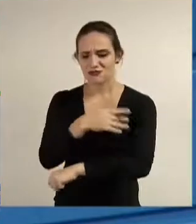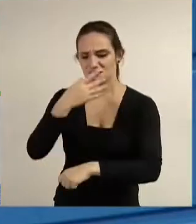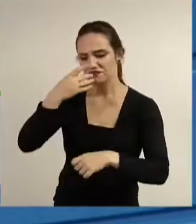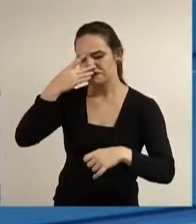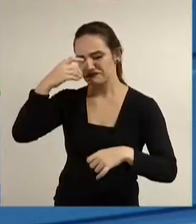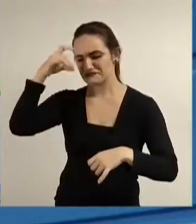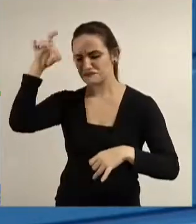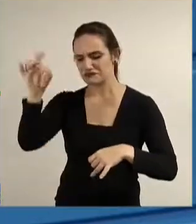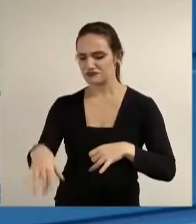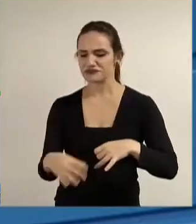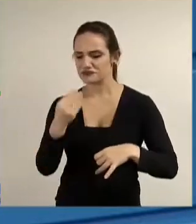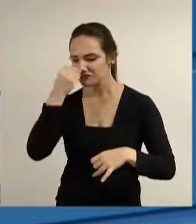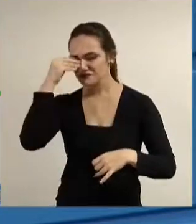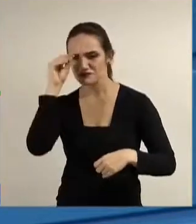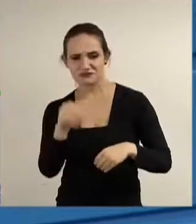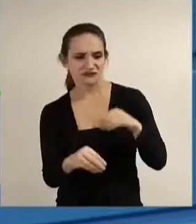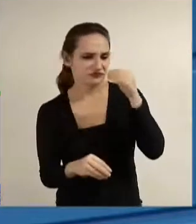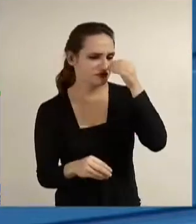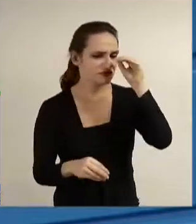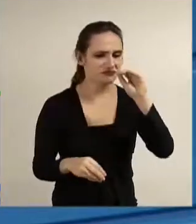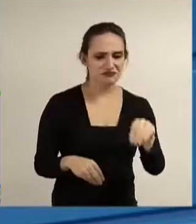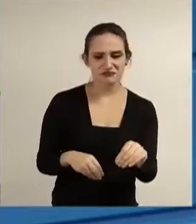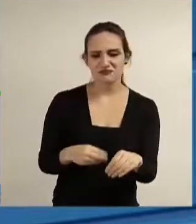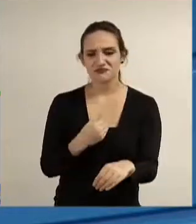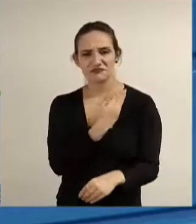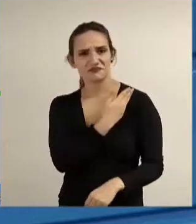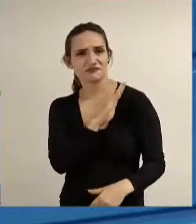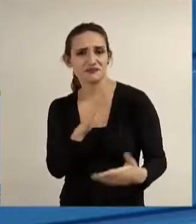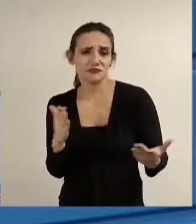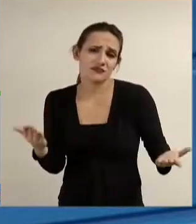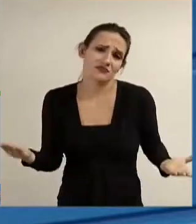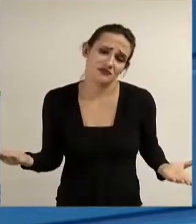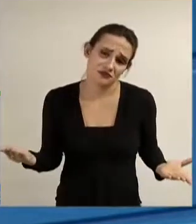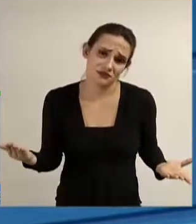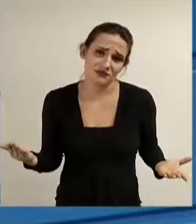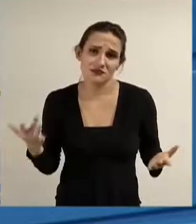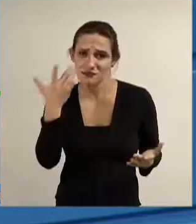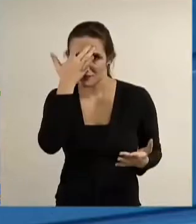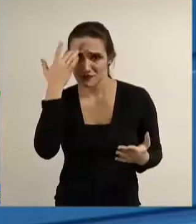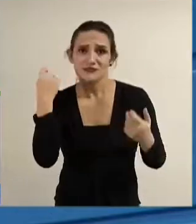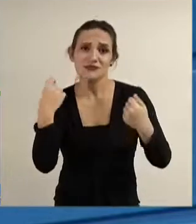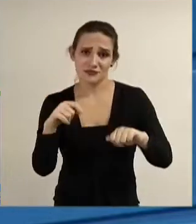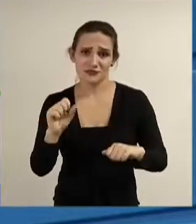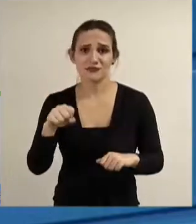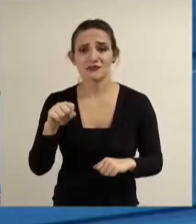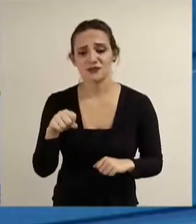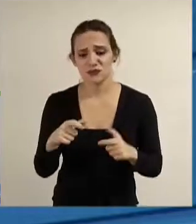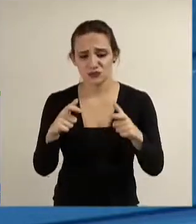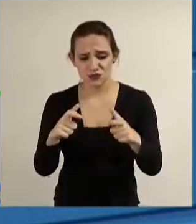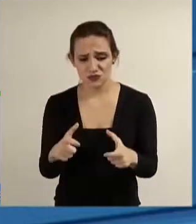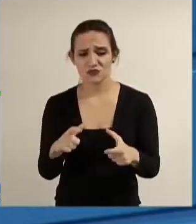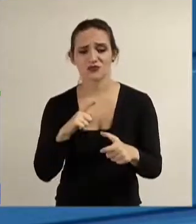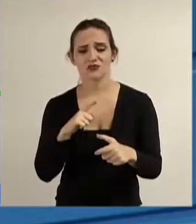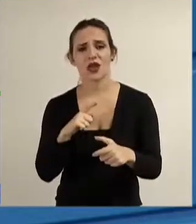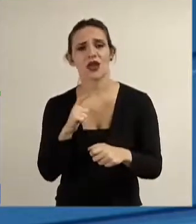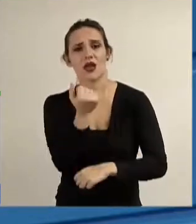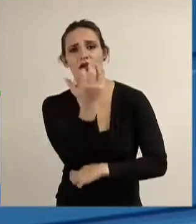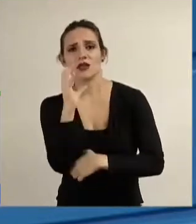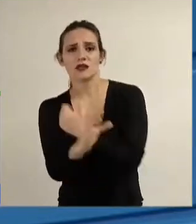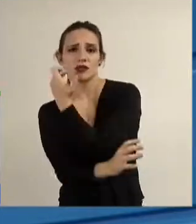Dourados, e é lamentável, porque as pessoas precisam de áreas verdes, de áreas de